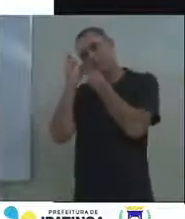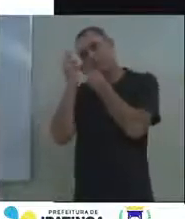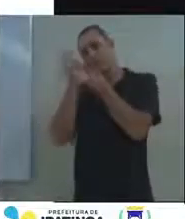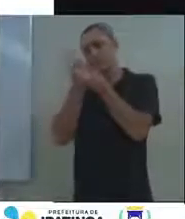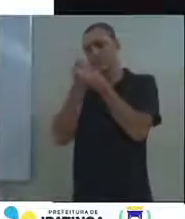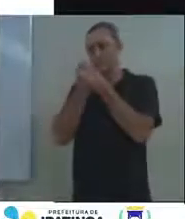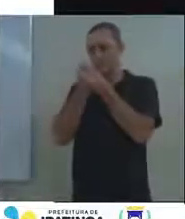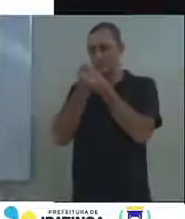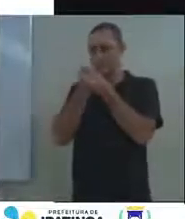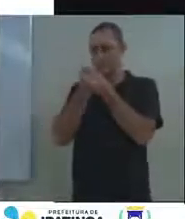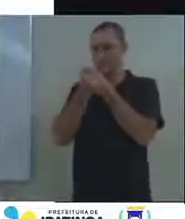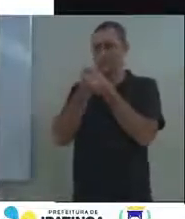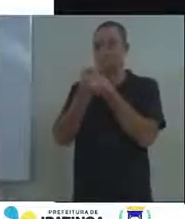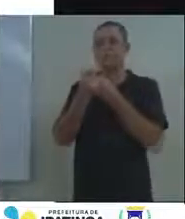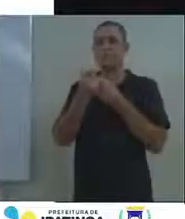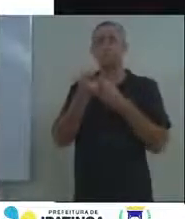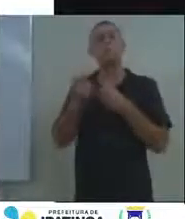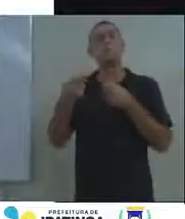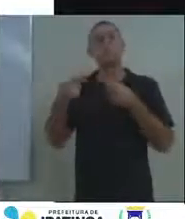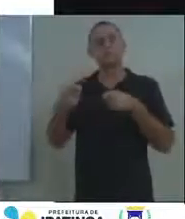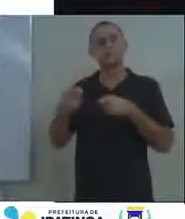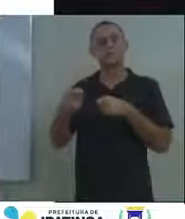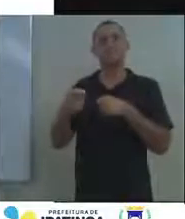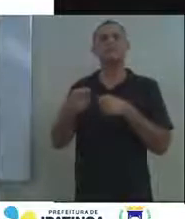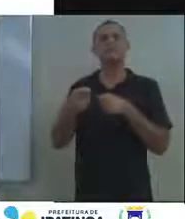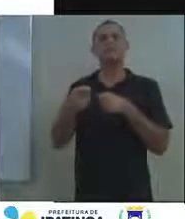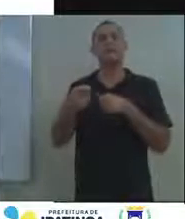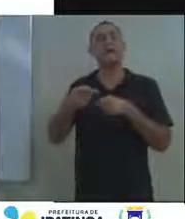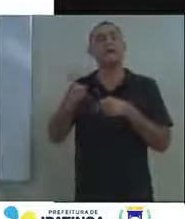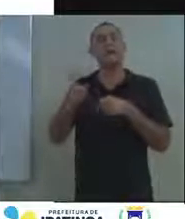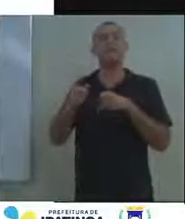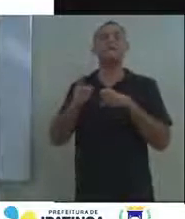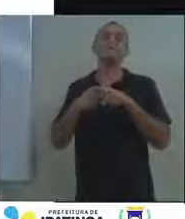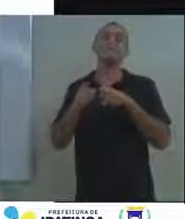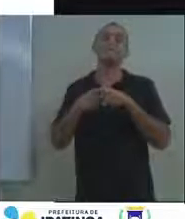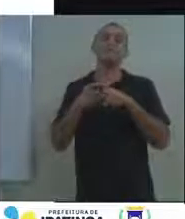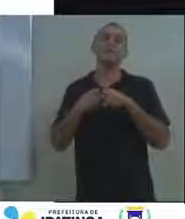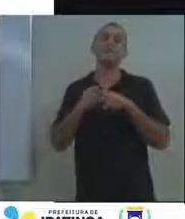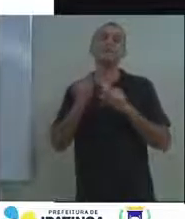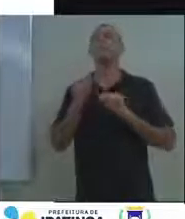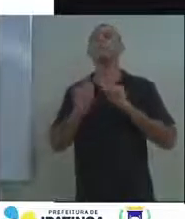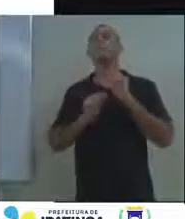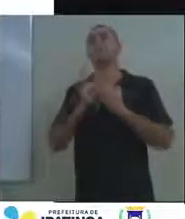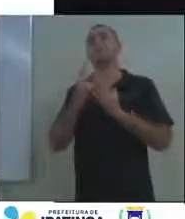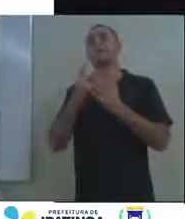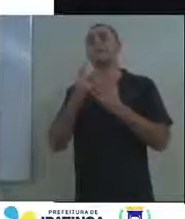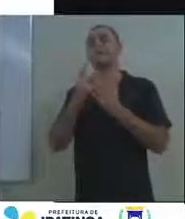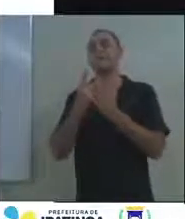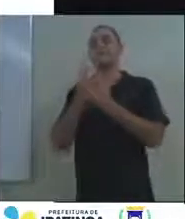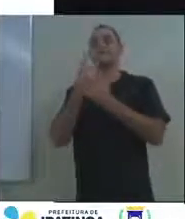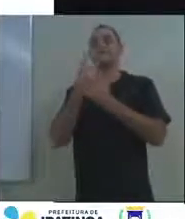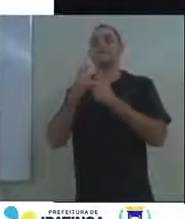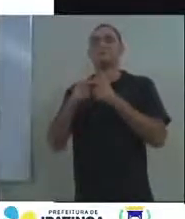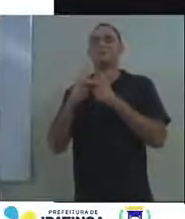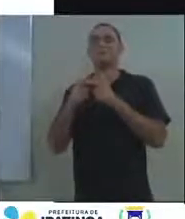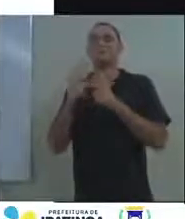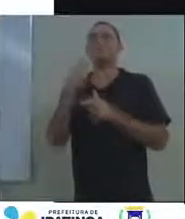encaminhar para uma polissonografia, né, para saber o que está causando essa insônia. Mas o sono e o repouso vocal